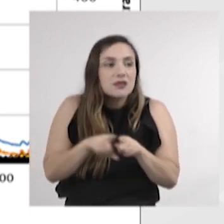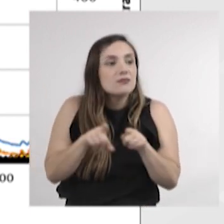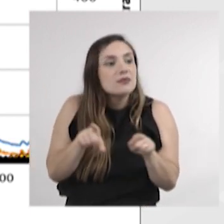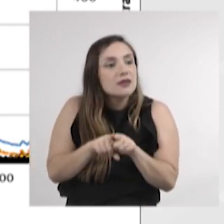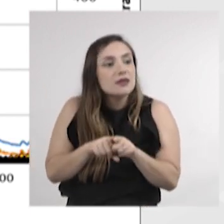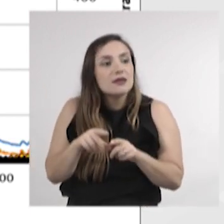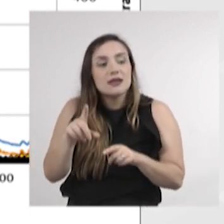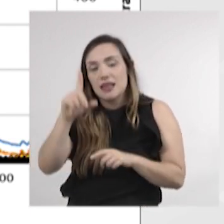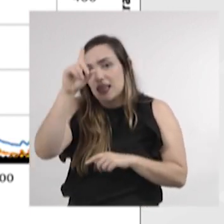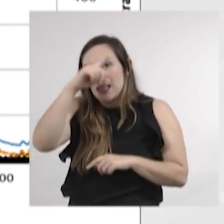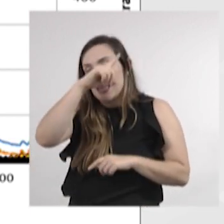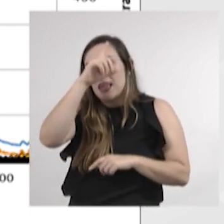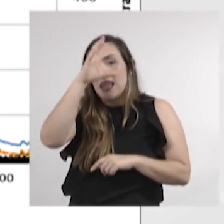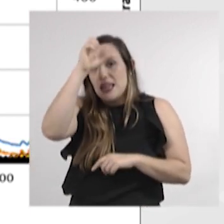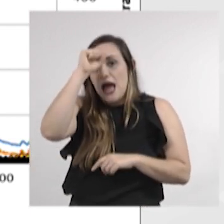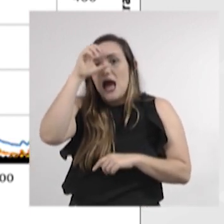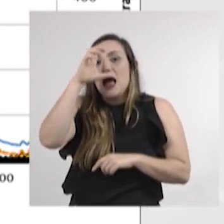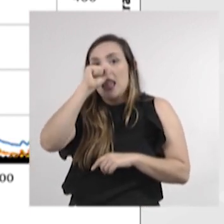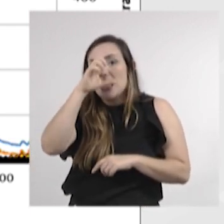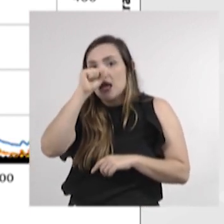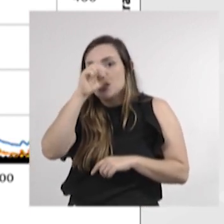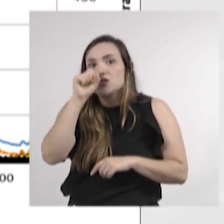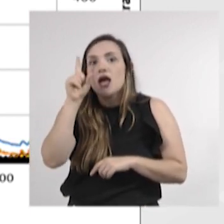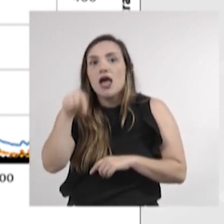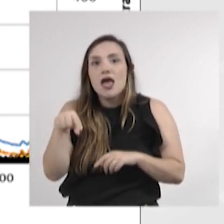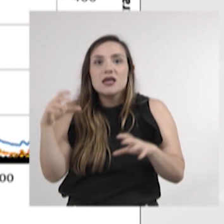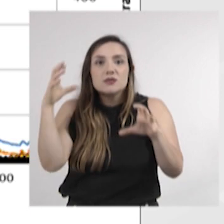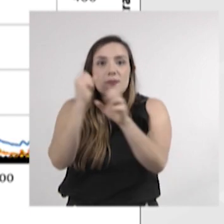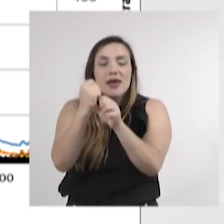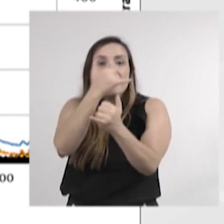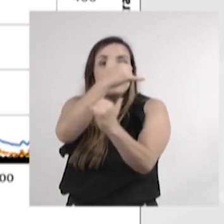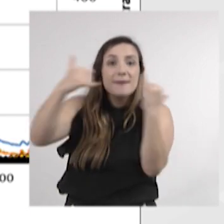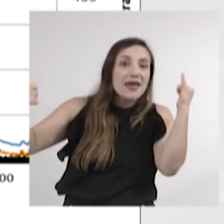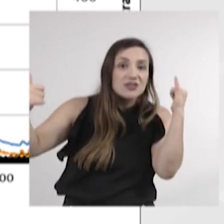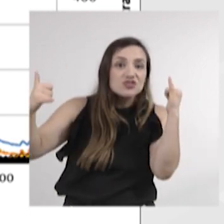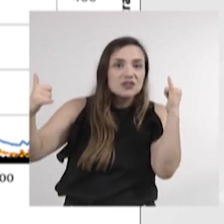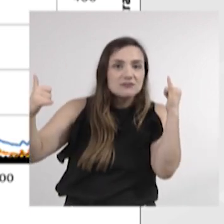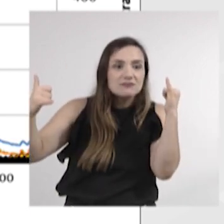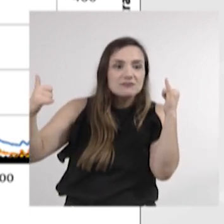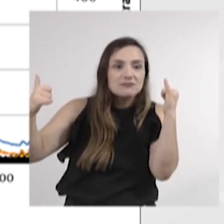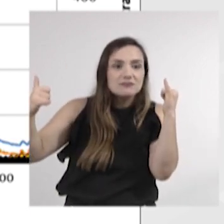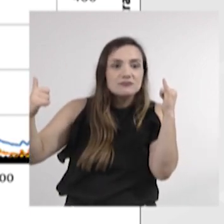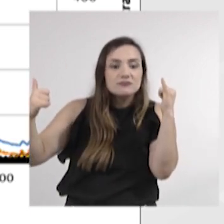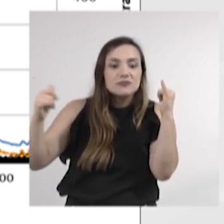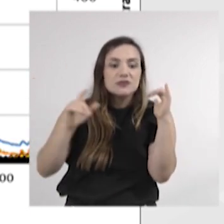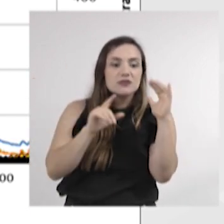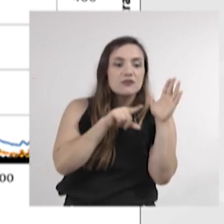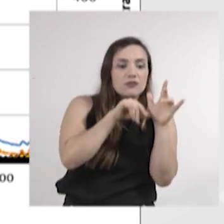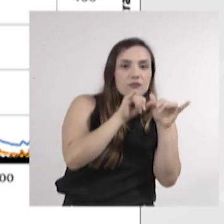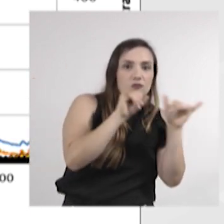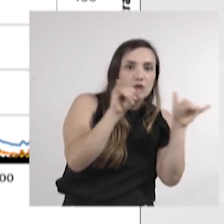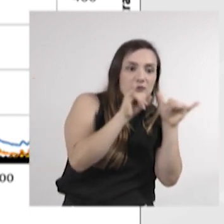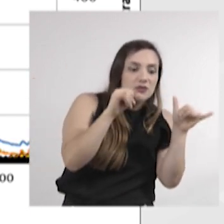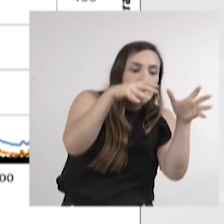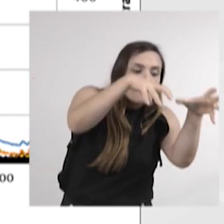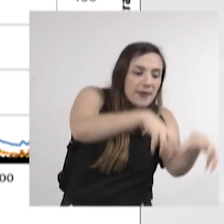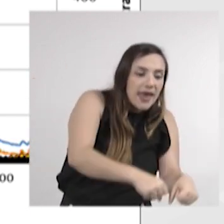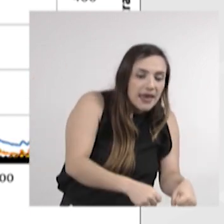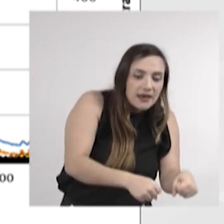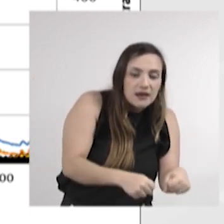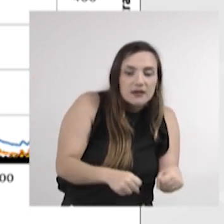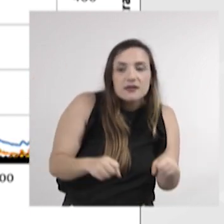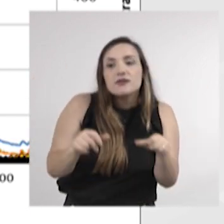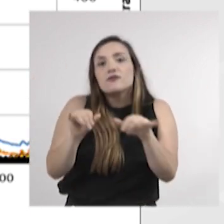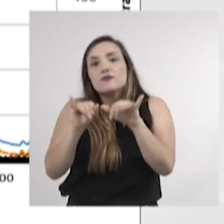linha laranja que vocês estão vendo aí, que a gente consegue fazer o match entre os dados do campo,